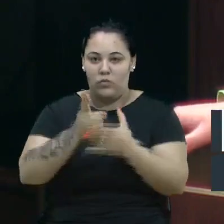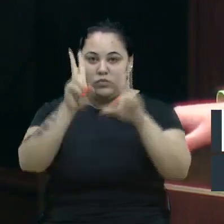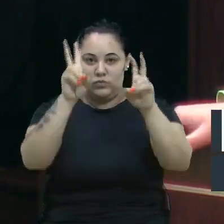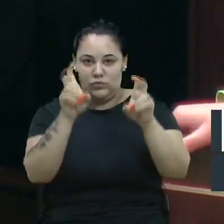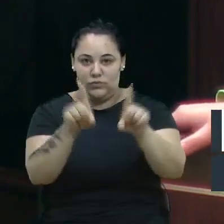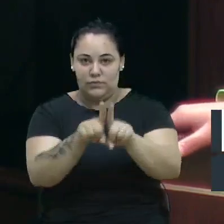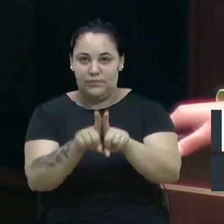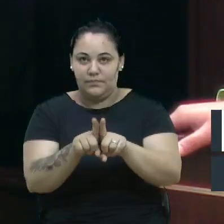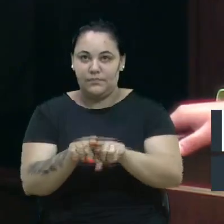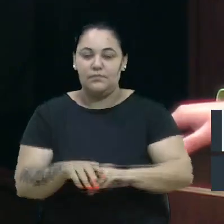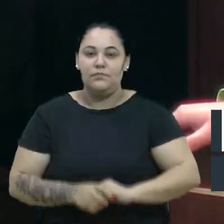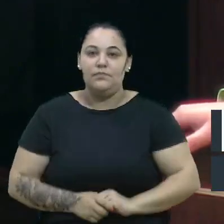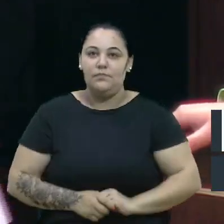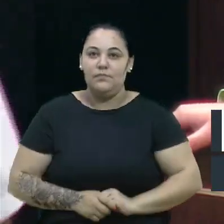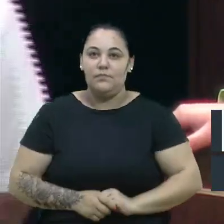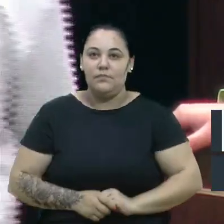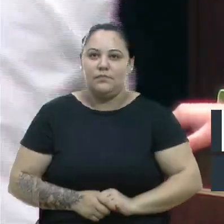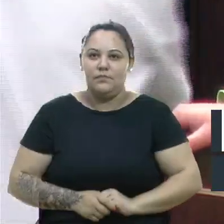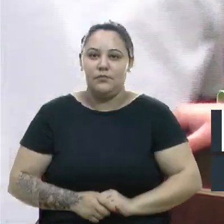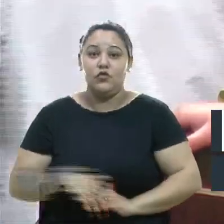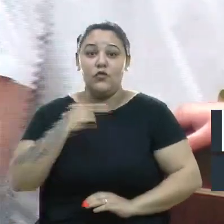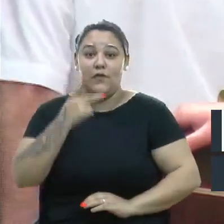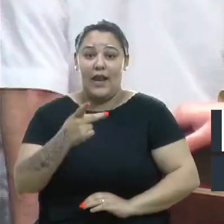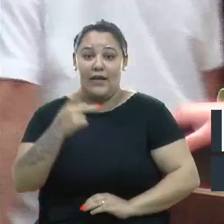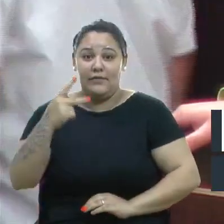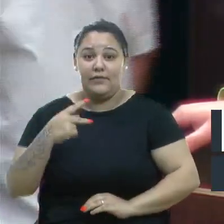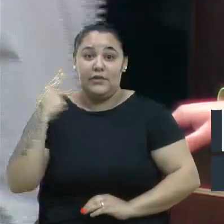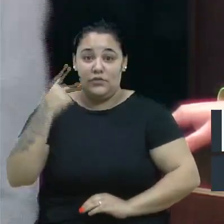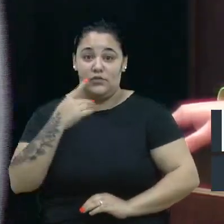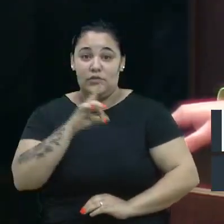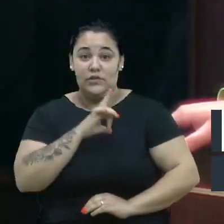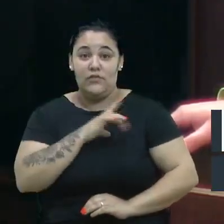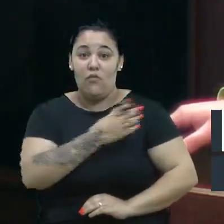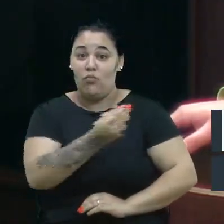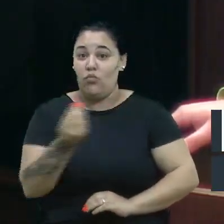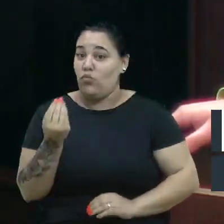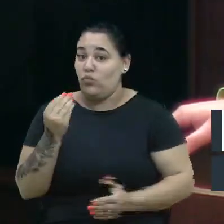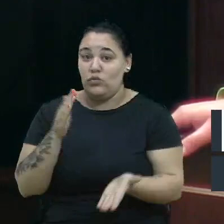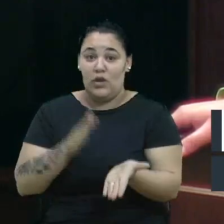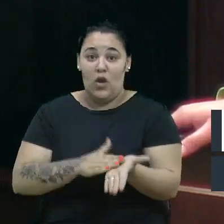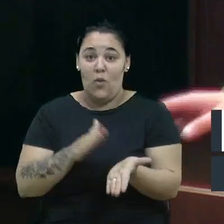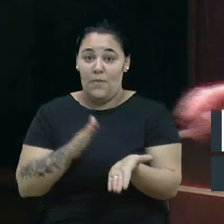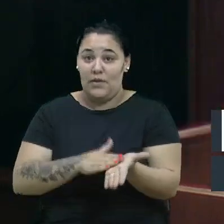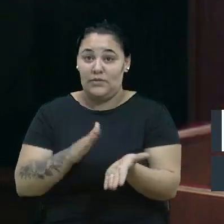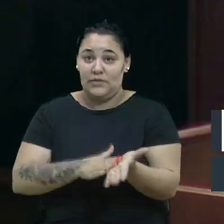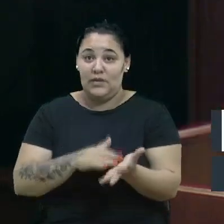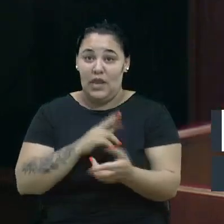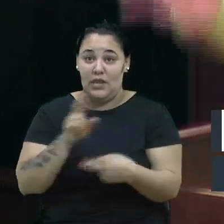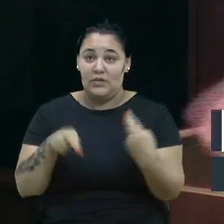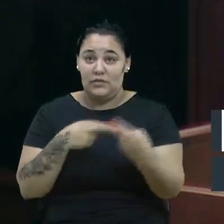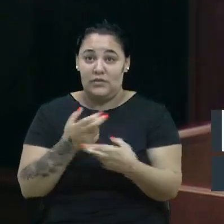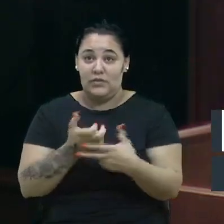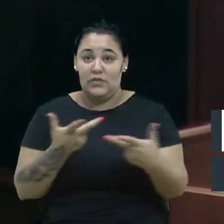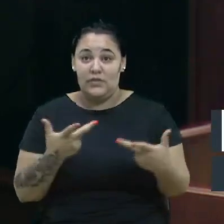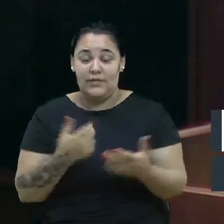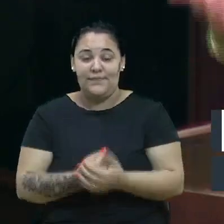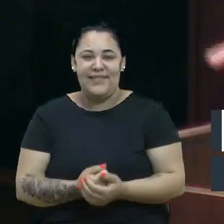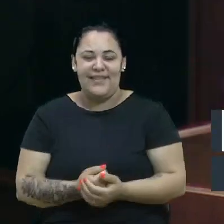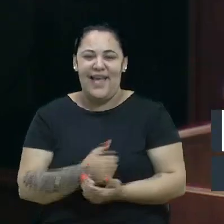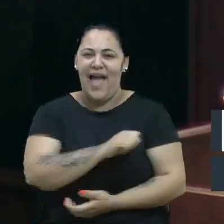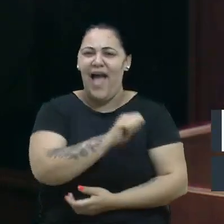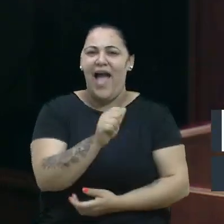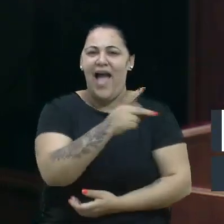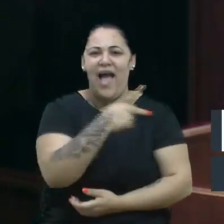falando. No Fala Vereador, houve muita cobrança em relação à questão do o vereador não faz